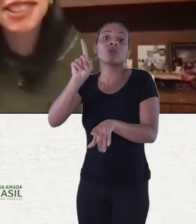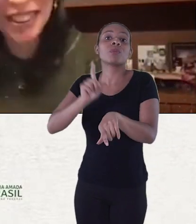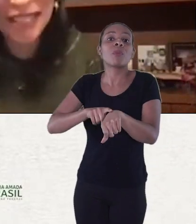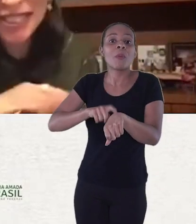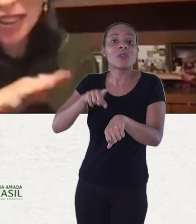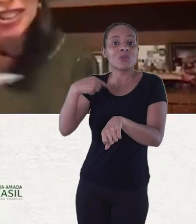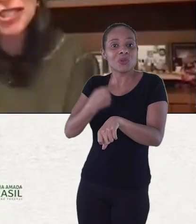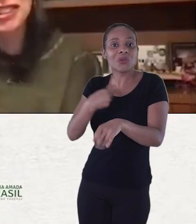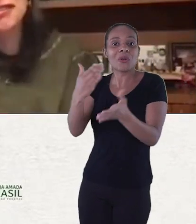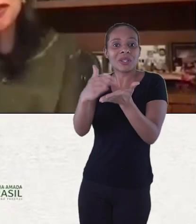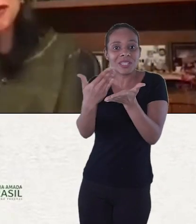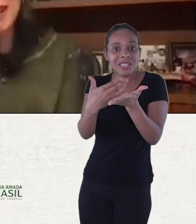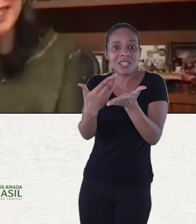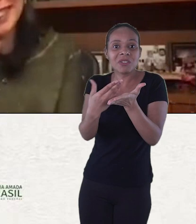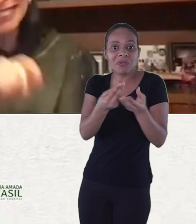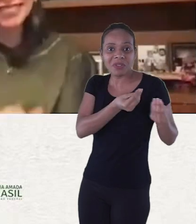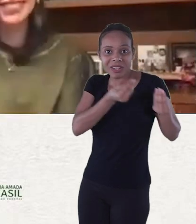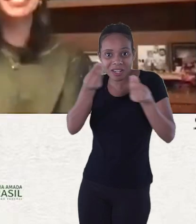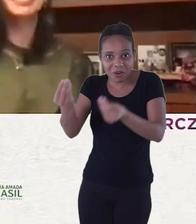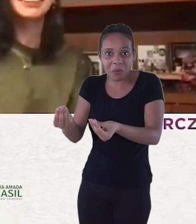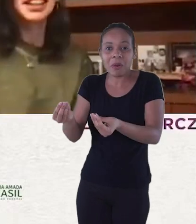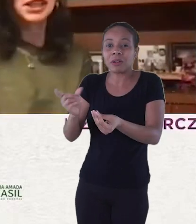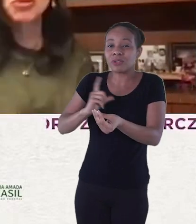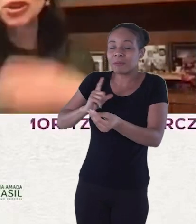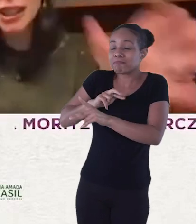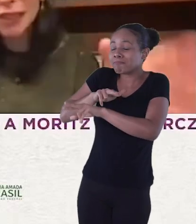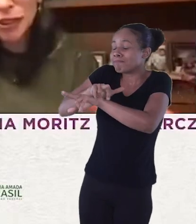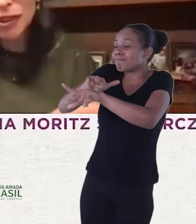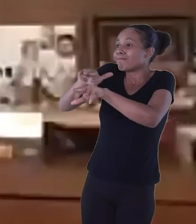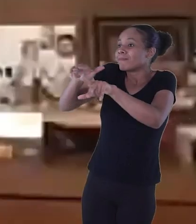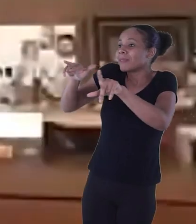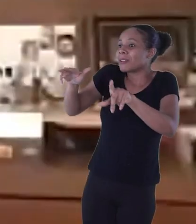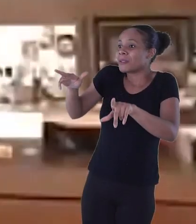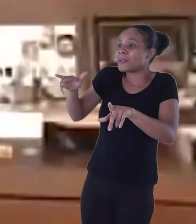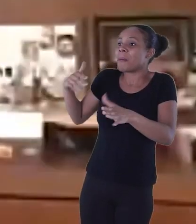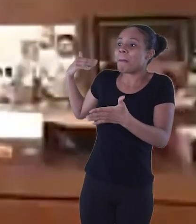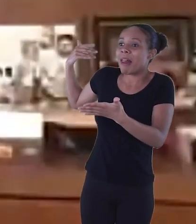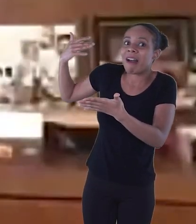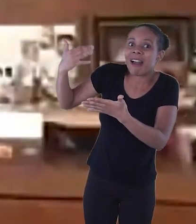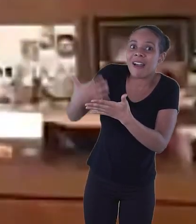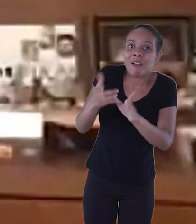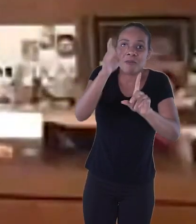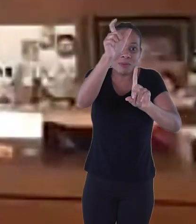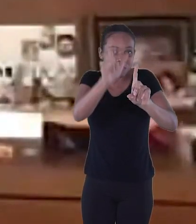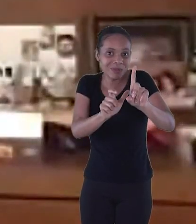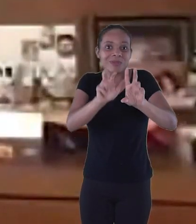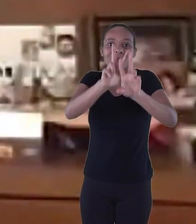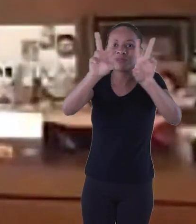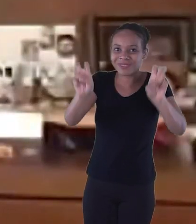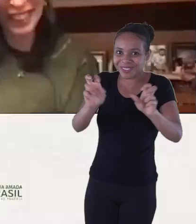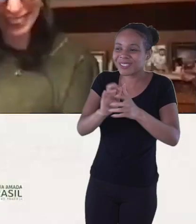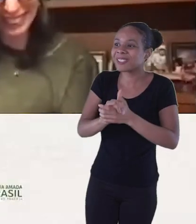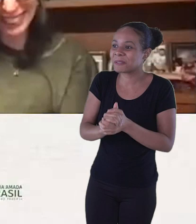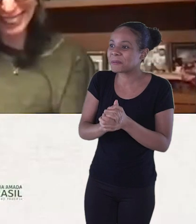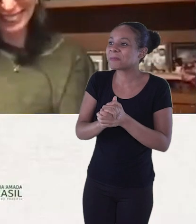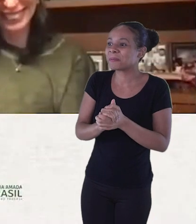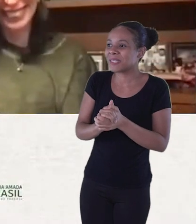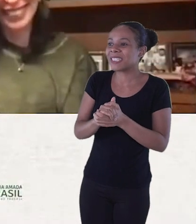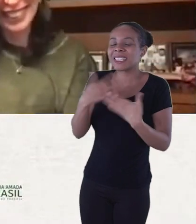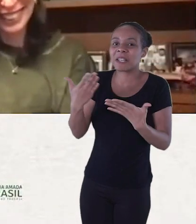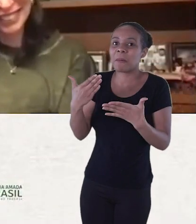incluindo biografia. O pessoal da editora ficou maluquinho com nós. E mudando a introdução, se vocês dois lembram, em cima da